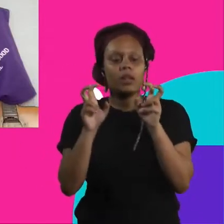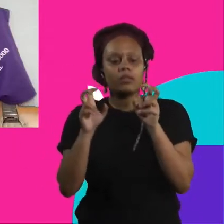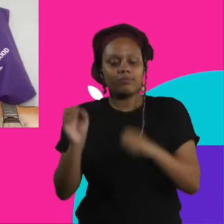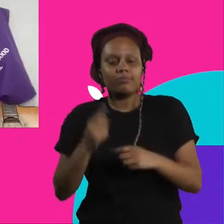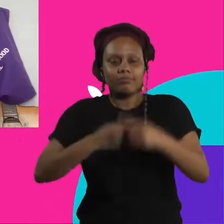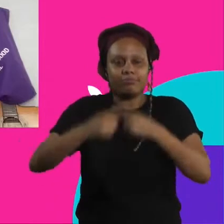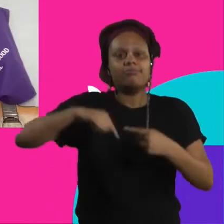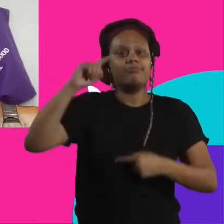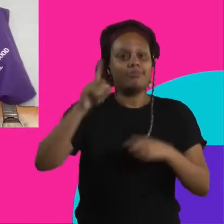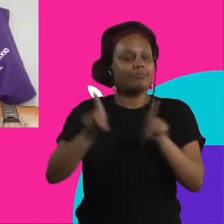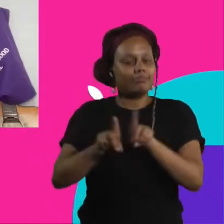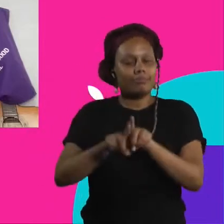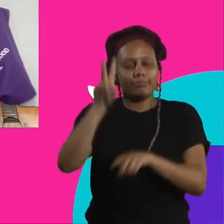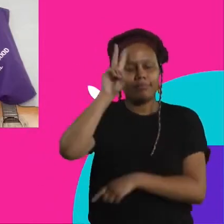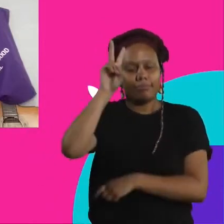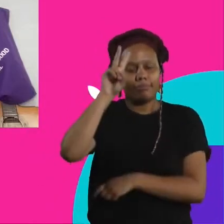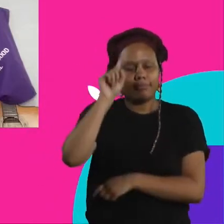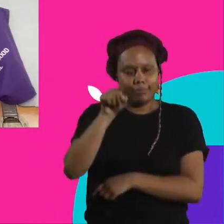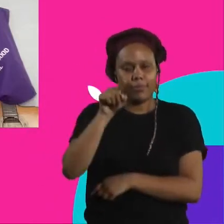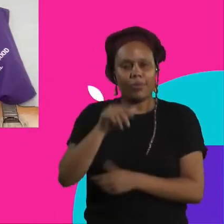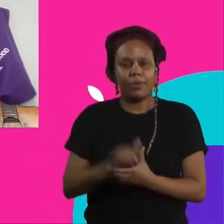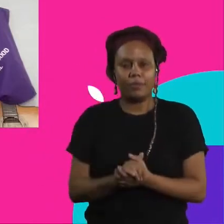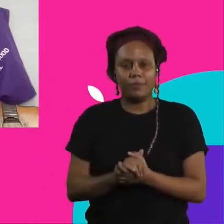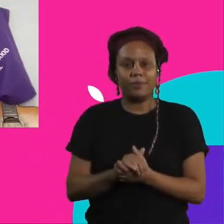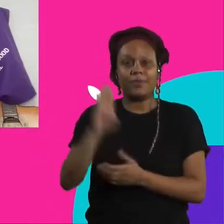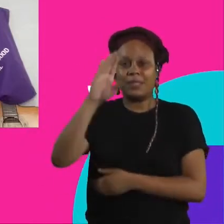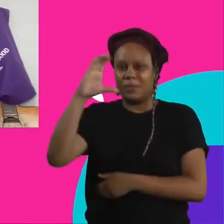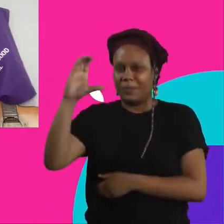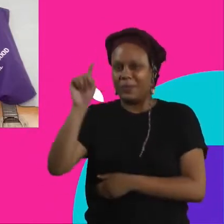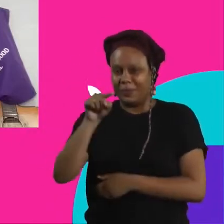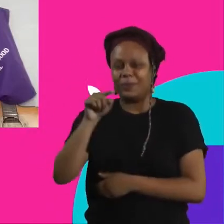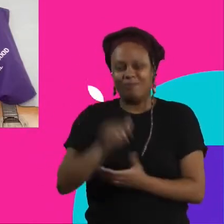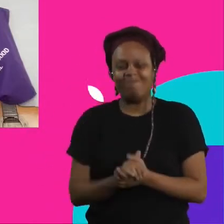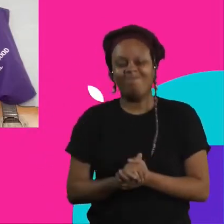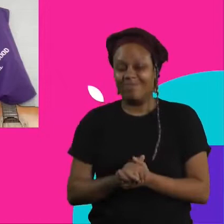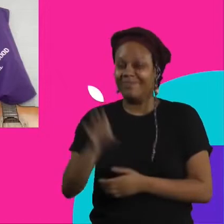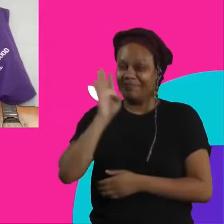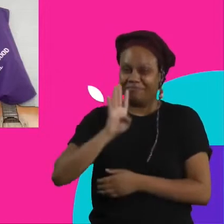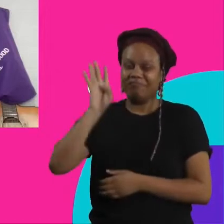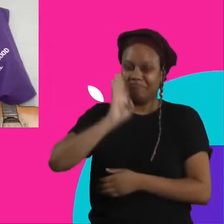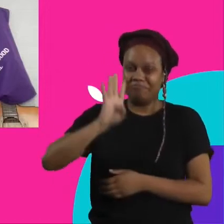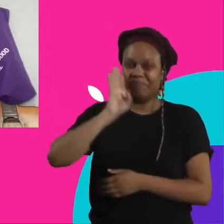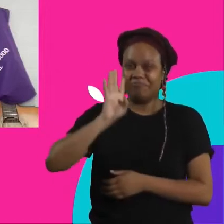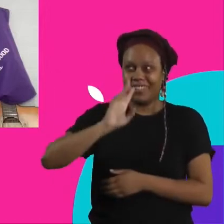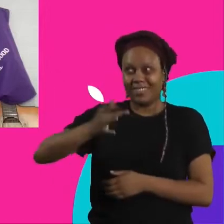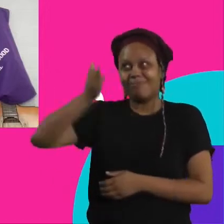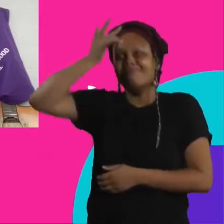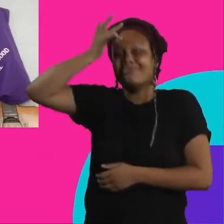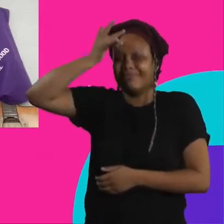aqui, inclusive eu lembro desse tubo do blockchain aí, muito legal, fica na